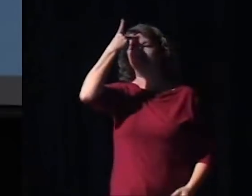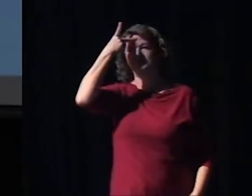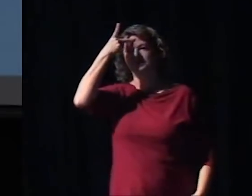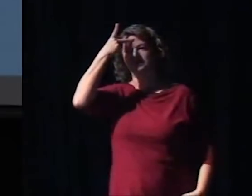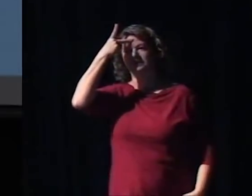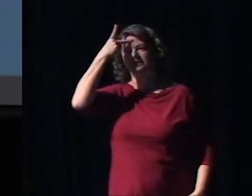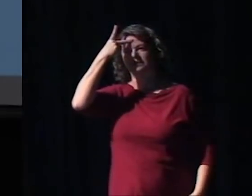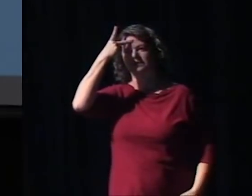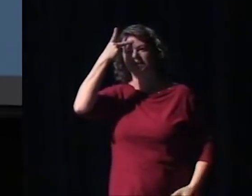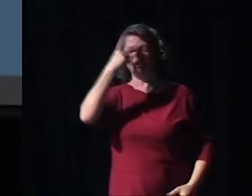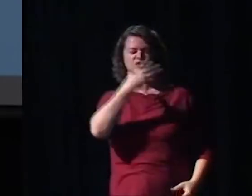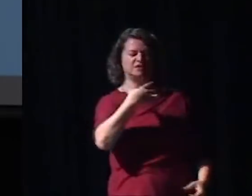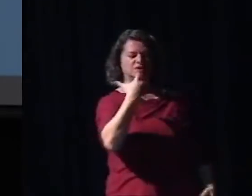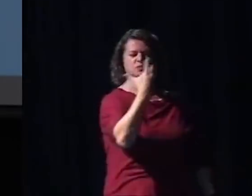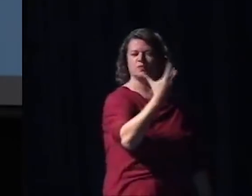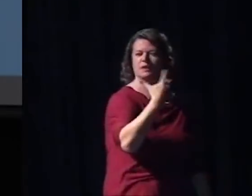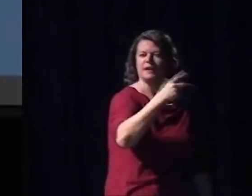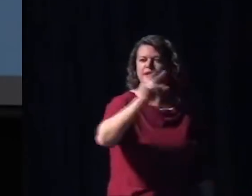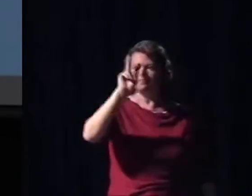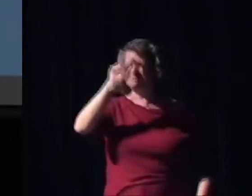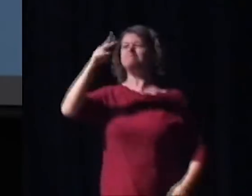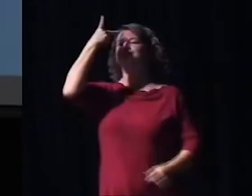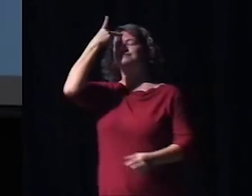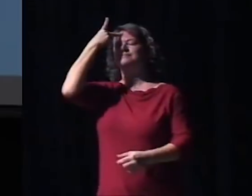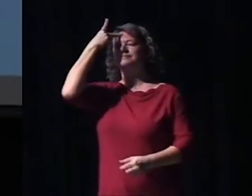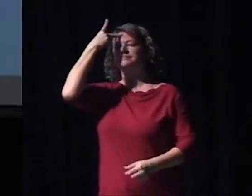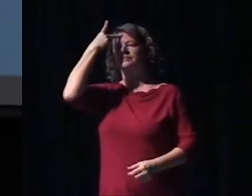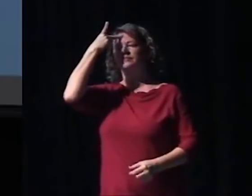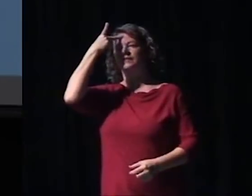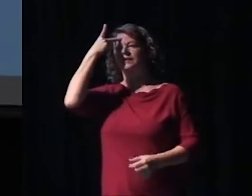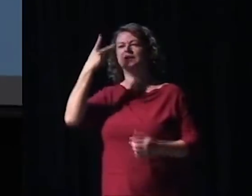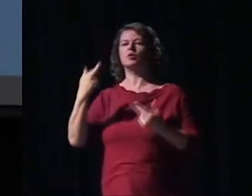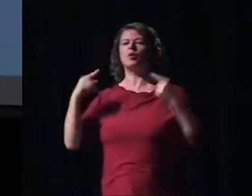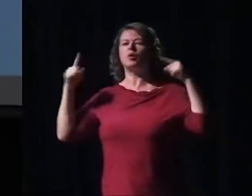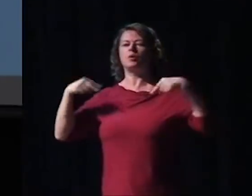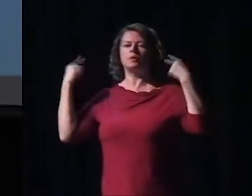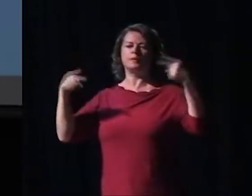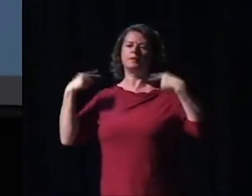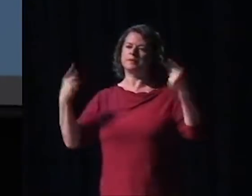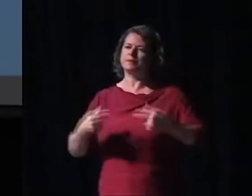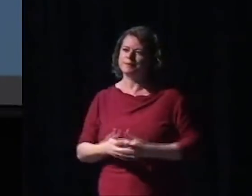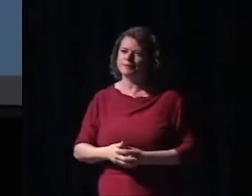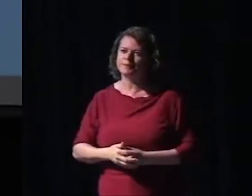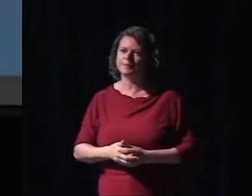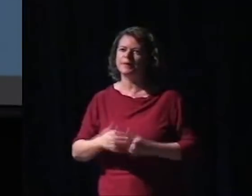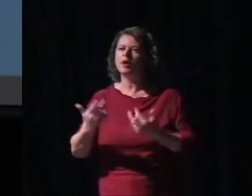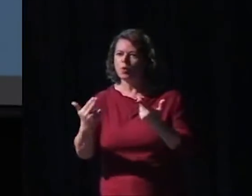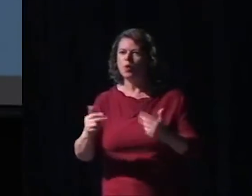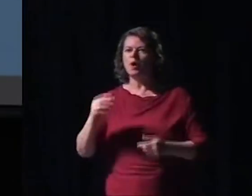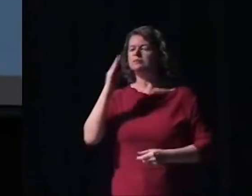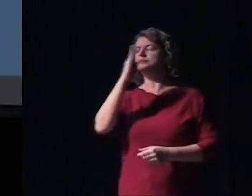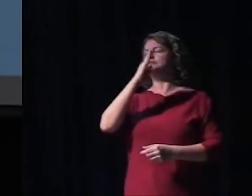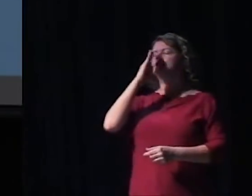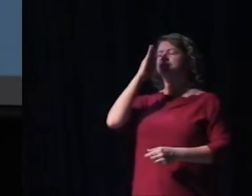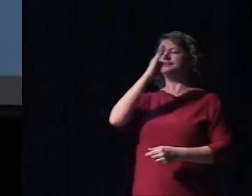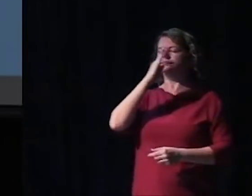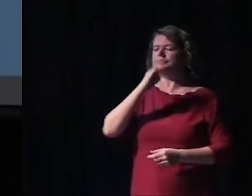você se enlouqueça, como alguém que ficou bêbado. A sensualidade é um